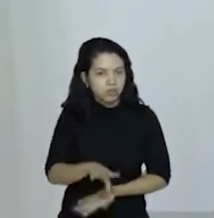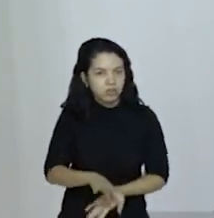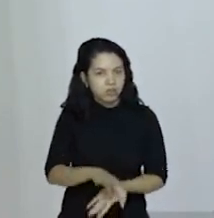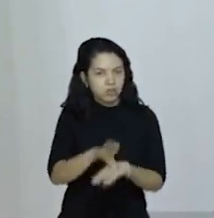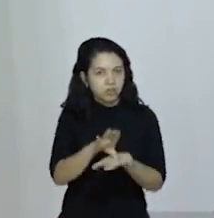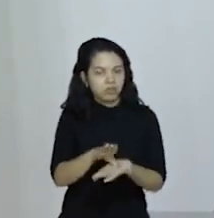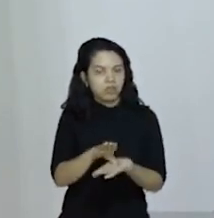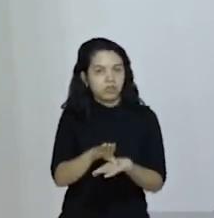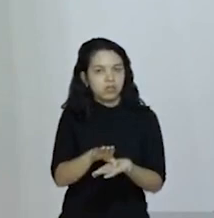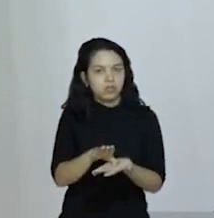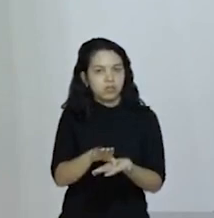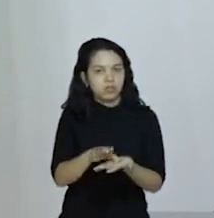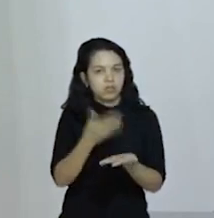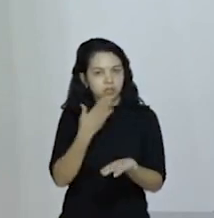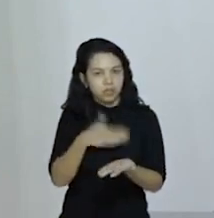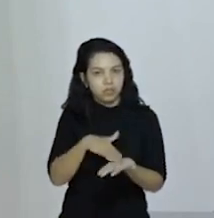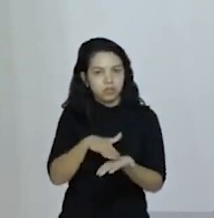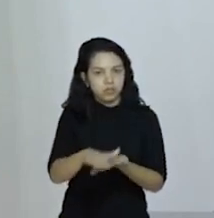que emitiu